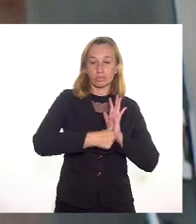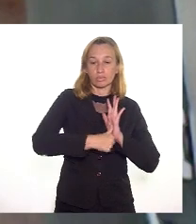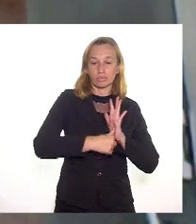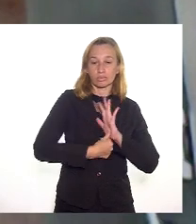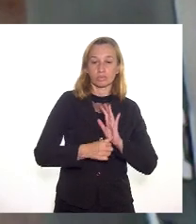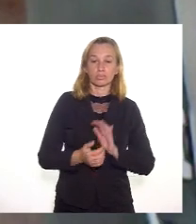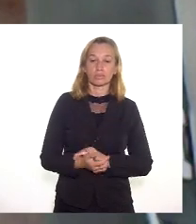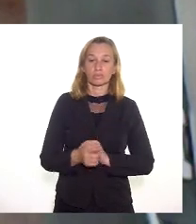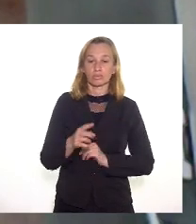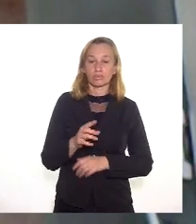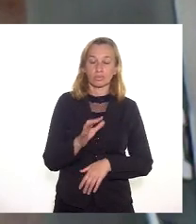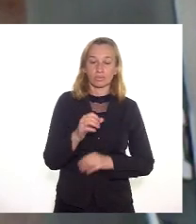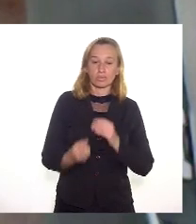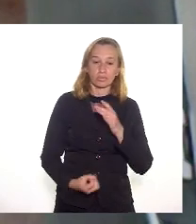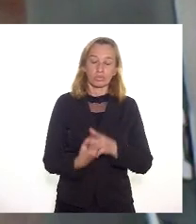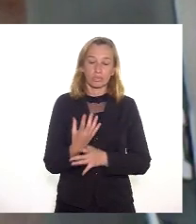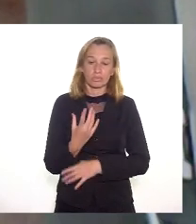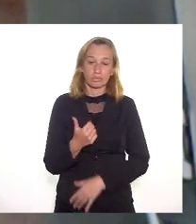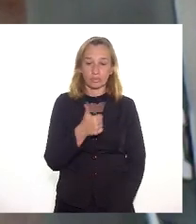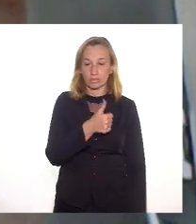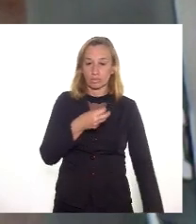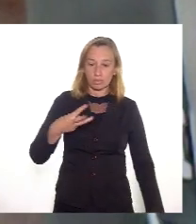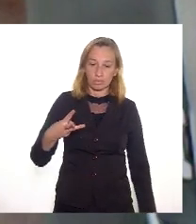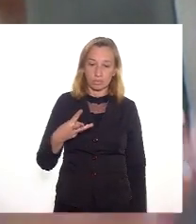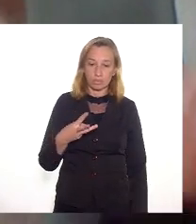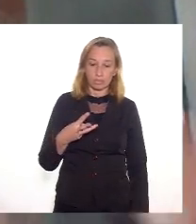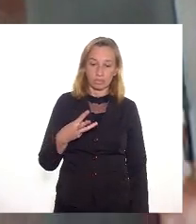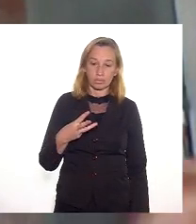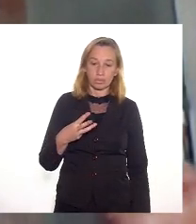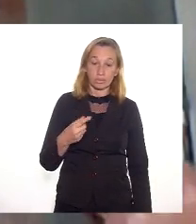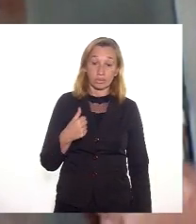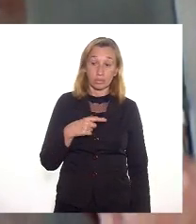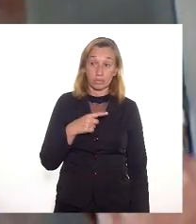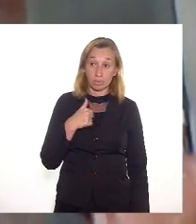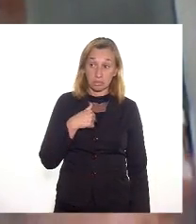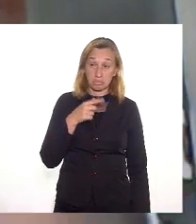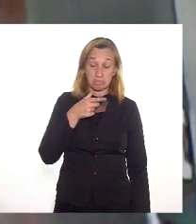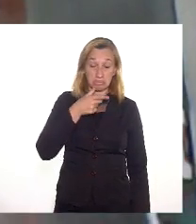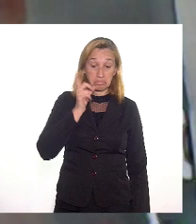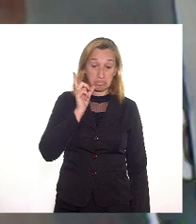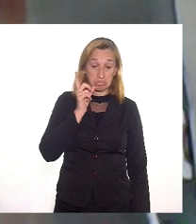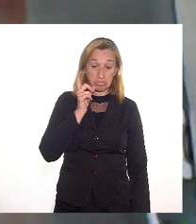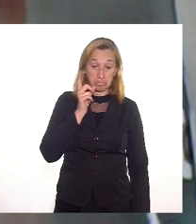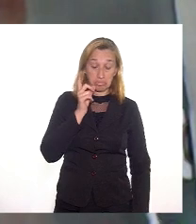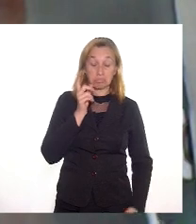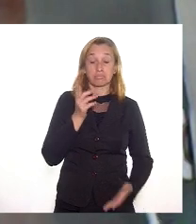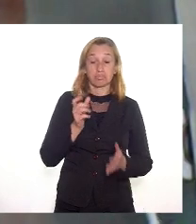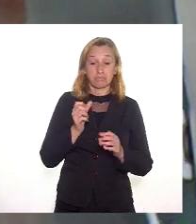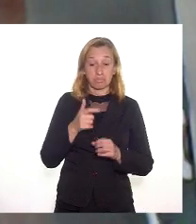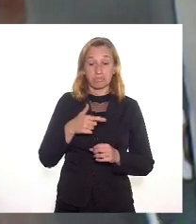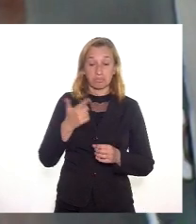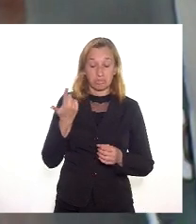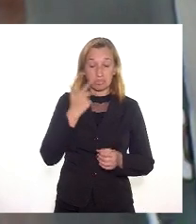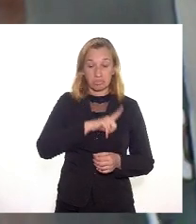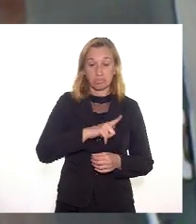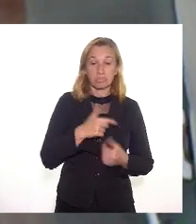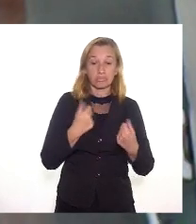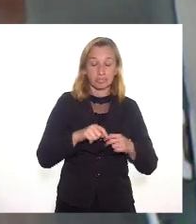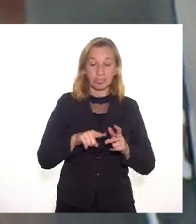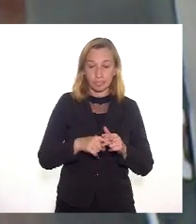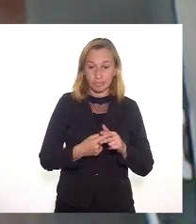é que é? Fundação Leão 13 do Cesarão que eu consegui lá atrás. que precisa urgentemente de reparos.